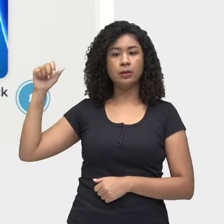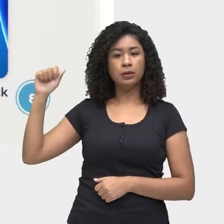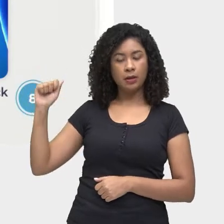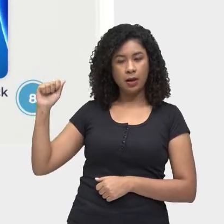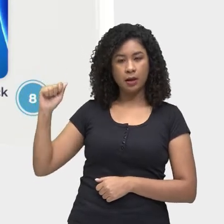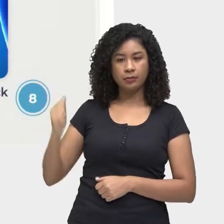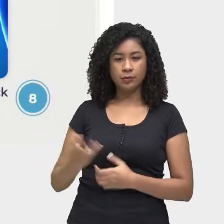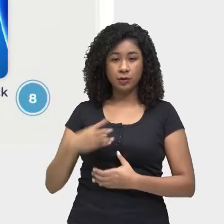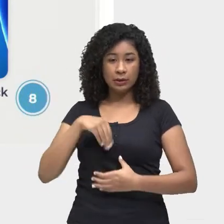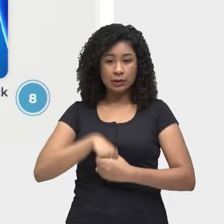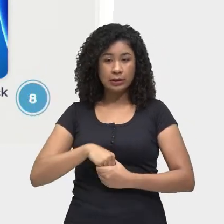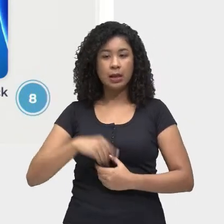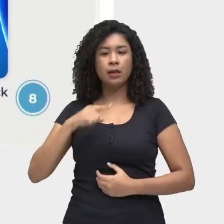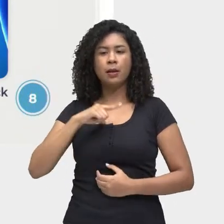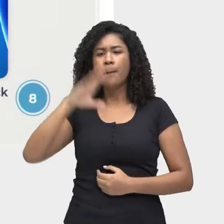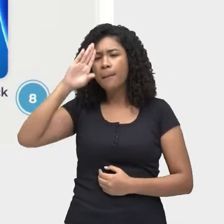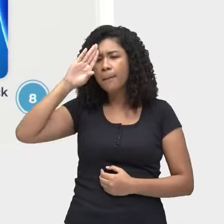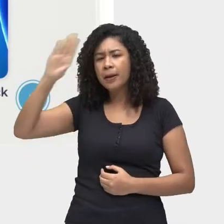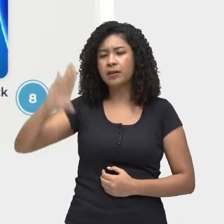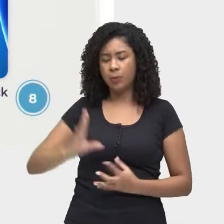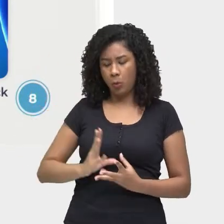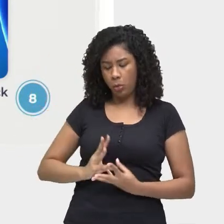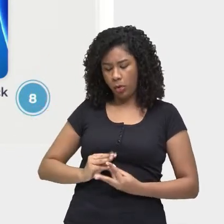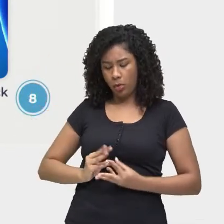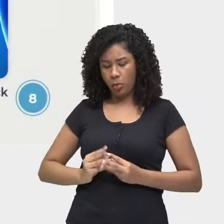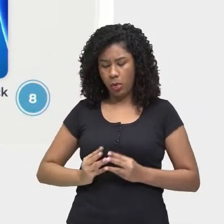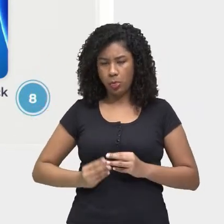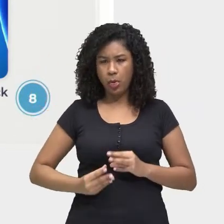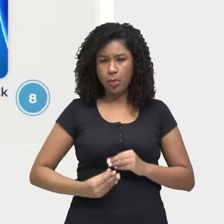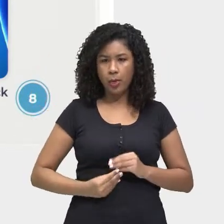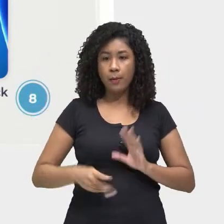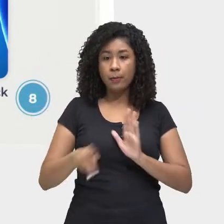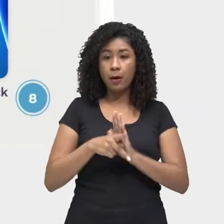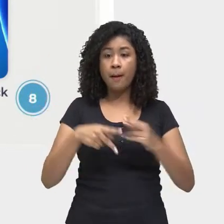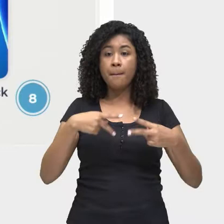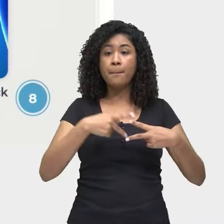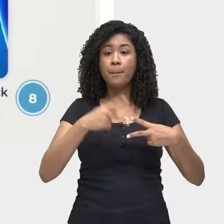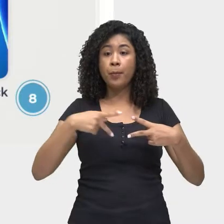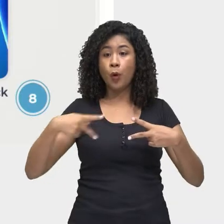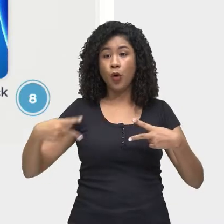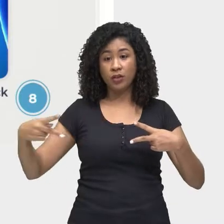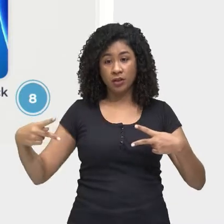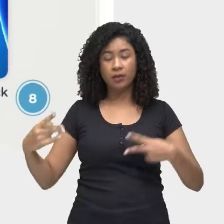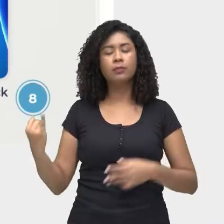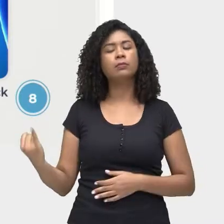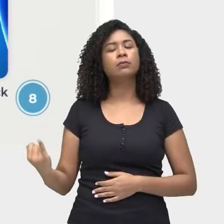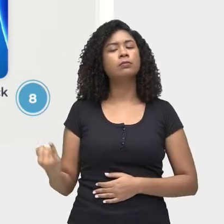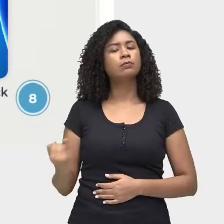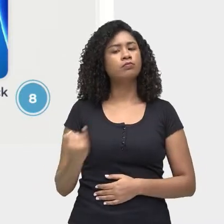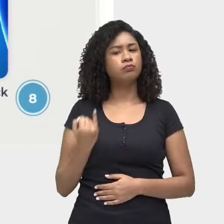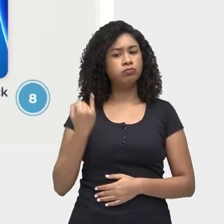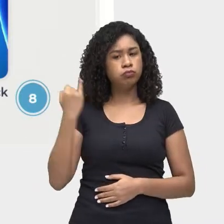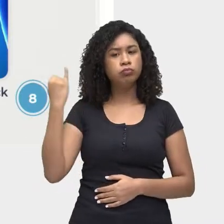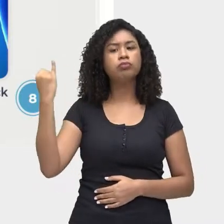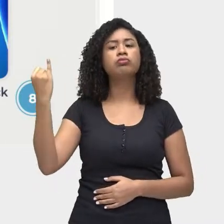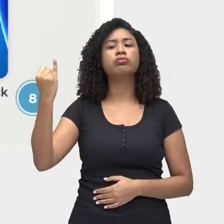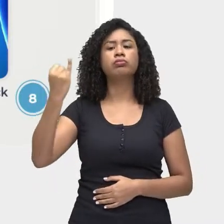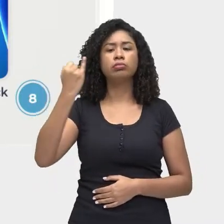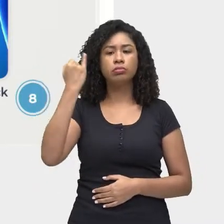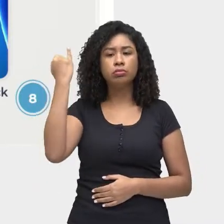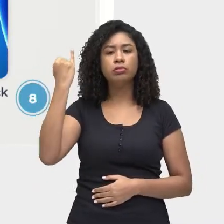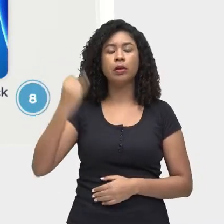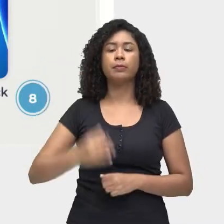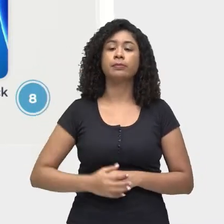ocorre a digestão principalmente das proteínas. Isso aqui é muito importante. Então, o suco gástrico ele está